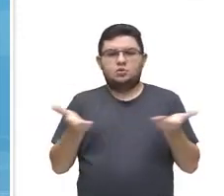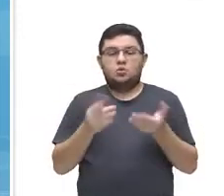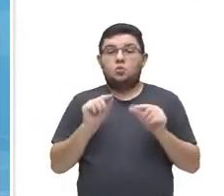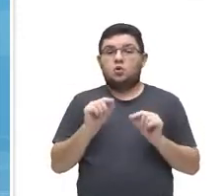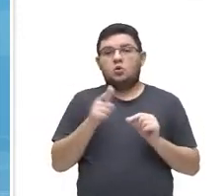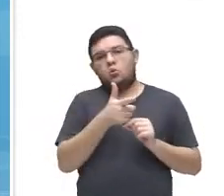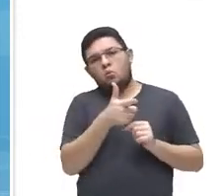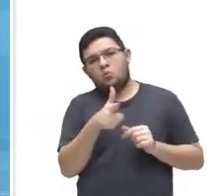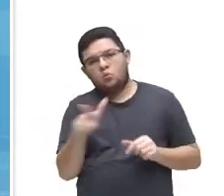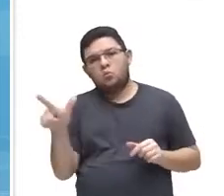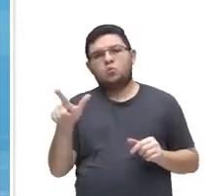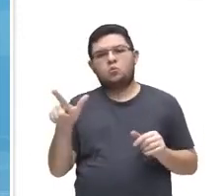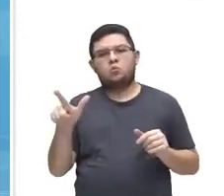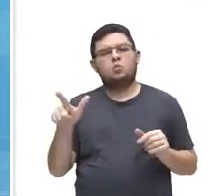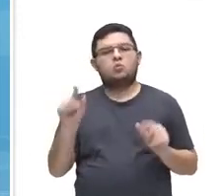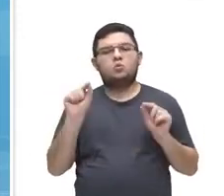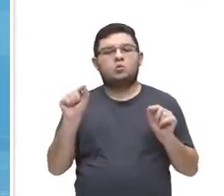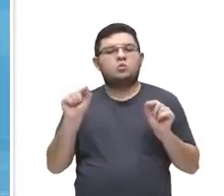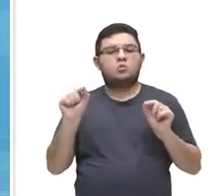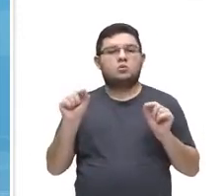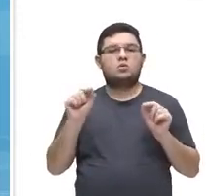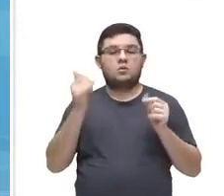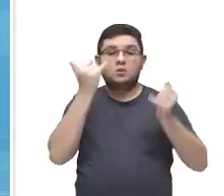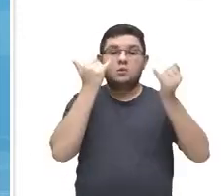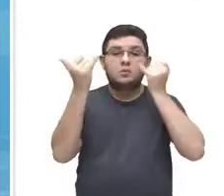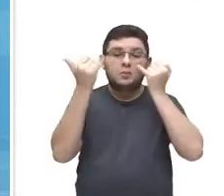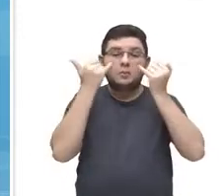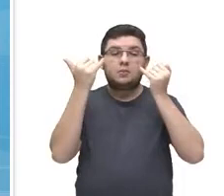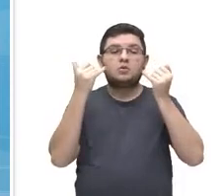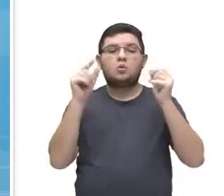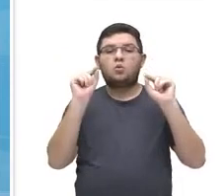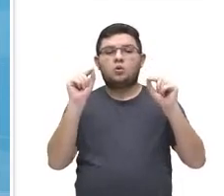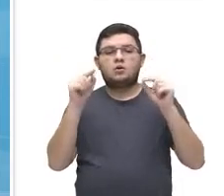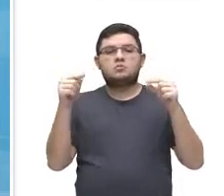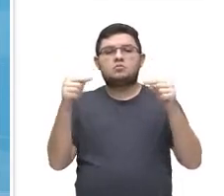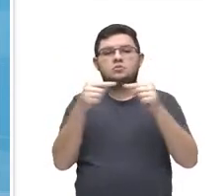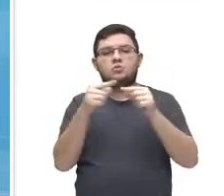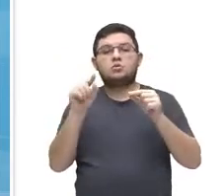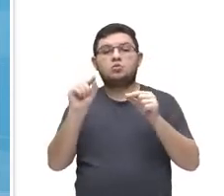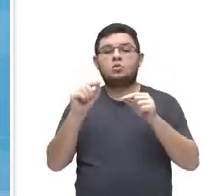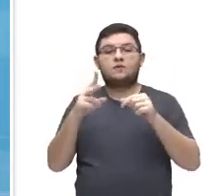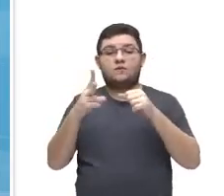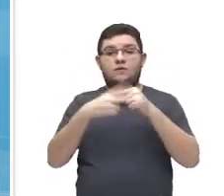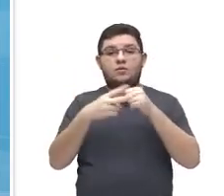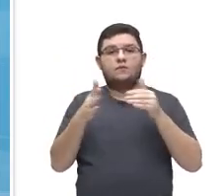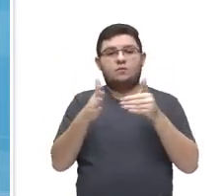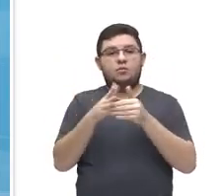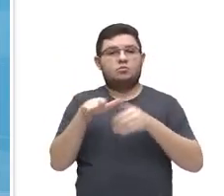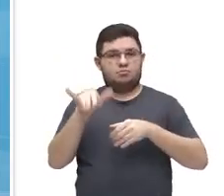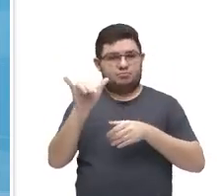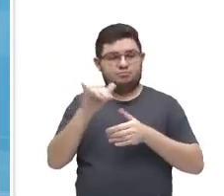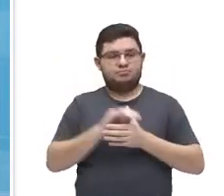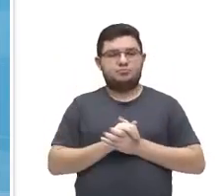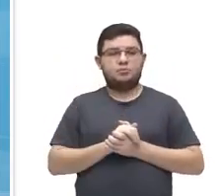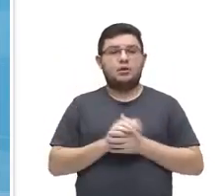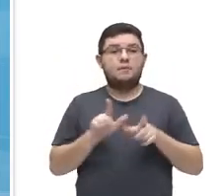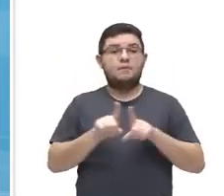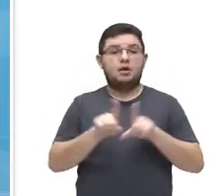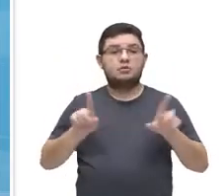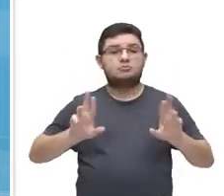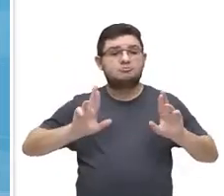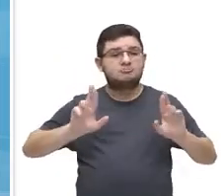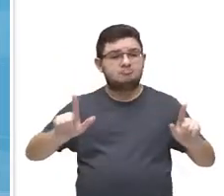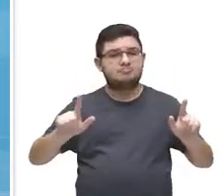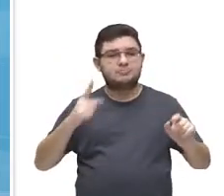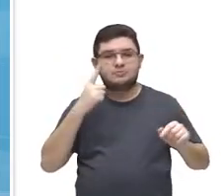outra informação também referente aí ao verbo terminado em Y, olha só. Agora a exceção. Então,